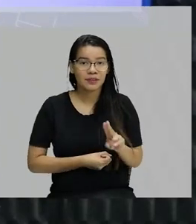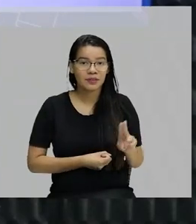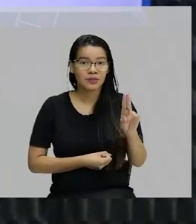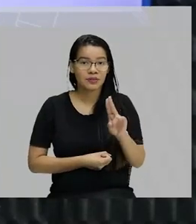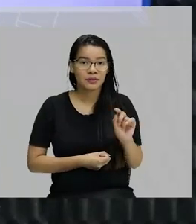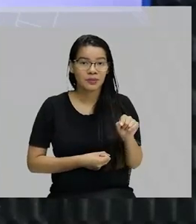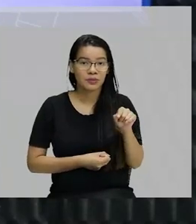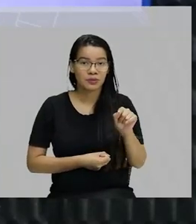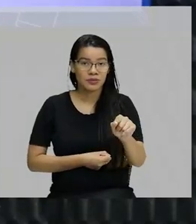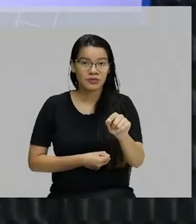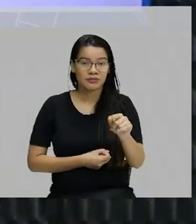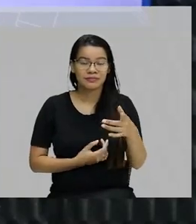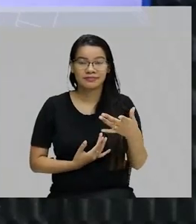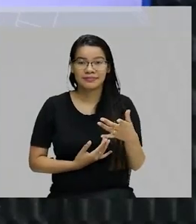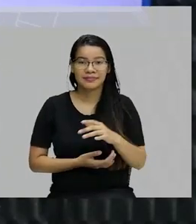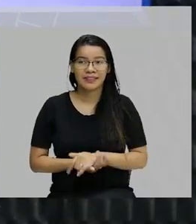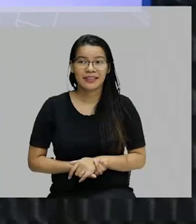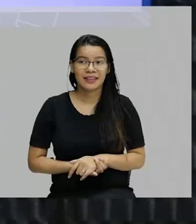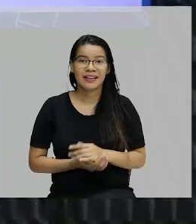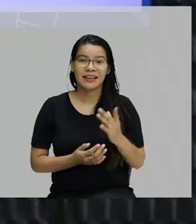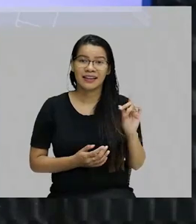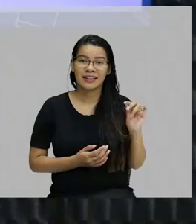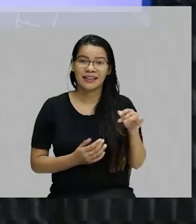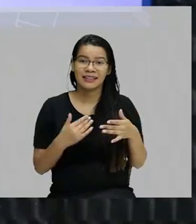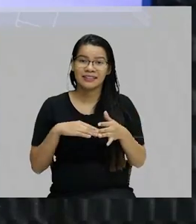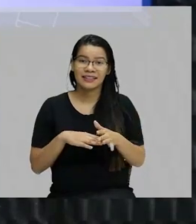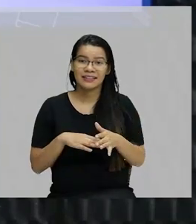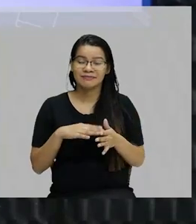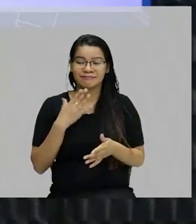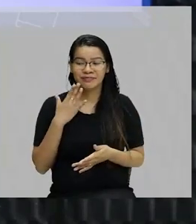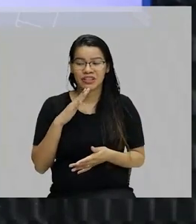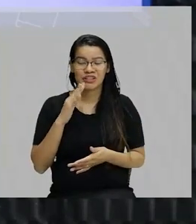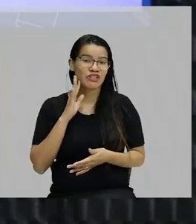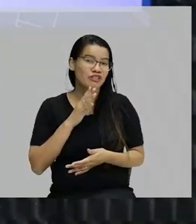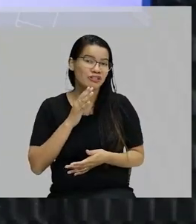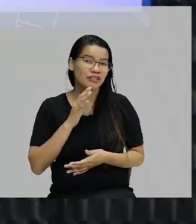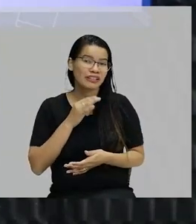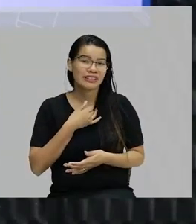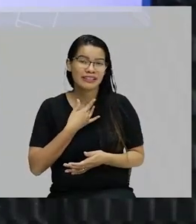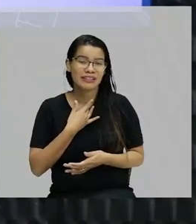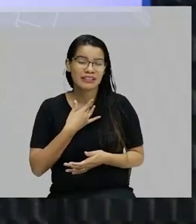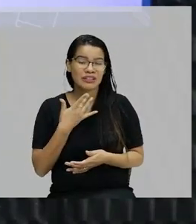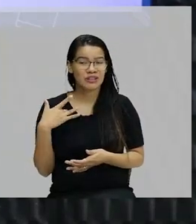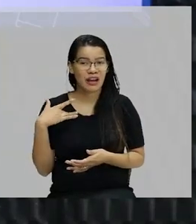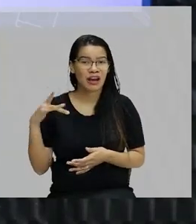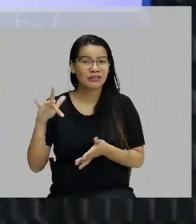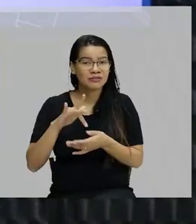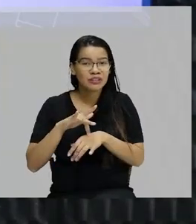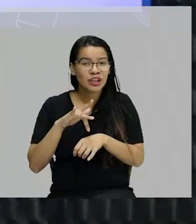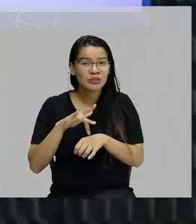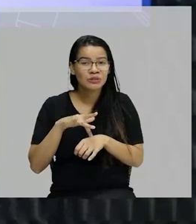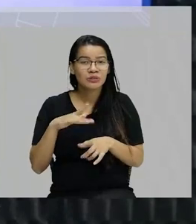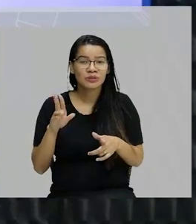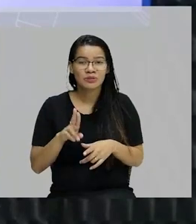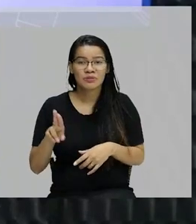e infelizmente agora anda até meio fora de moda utilizar os sinais de pontuação principalmente por conta do